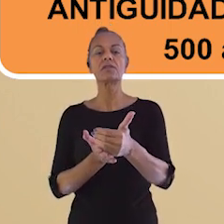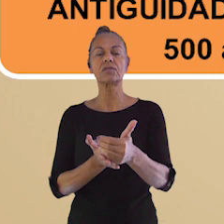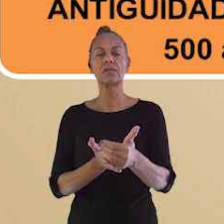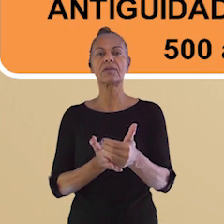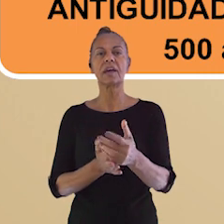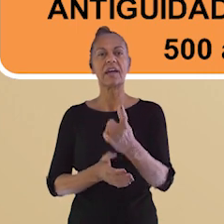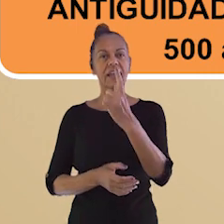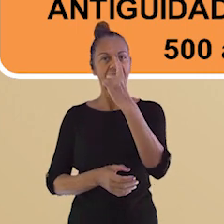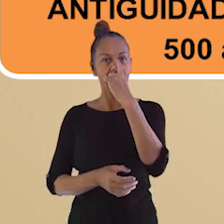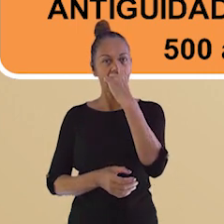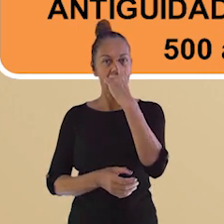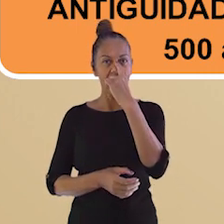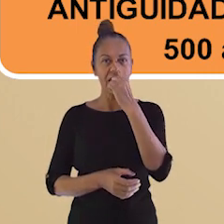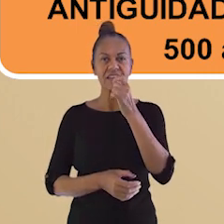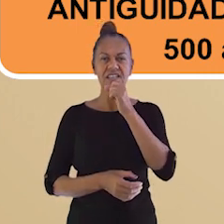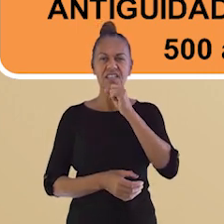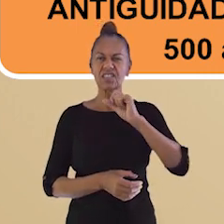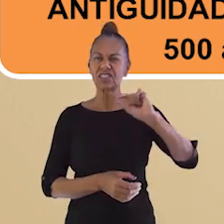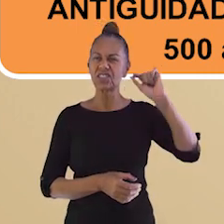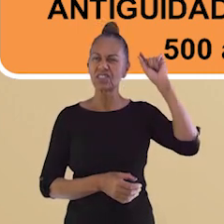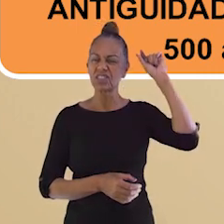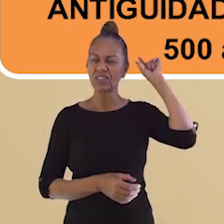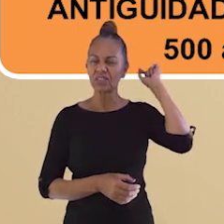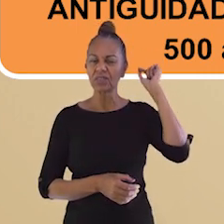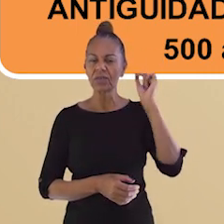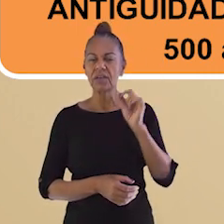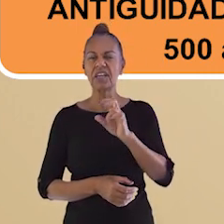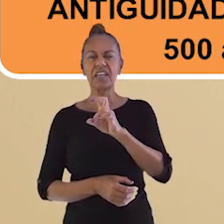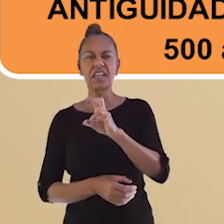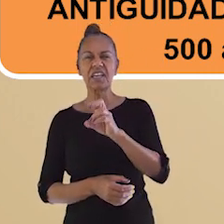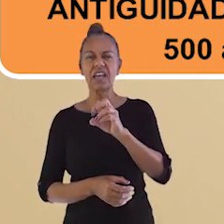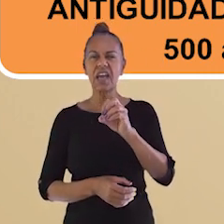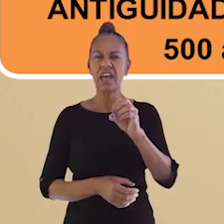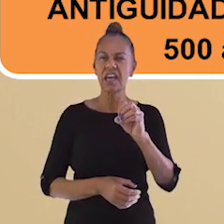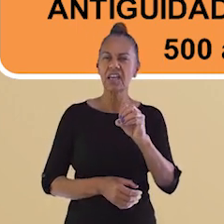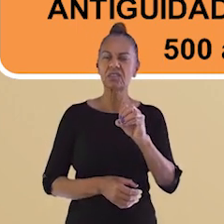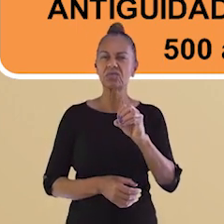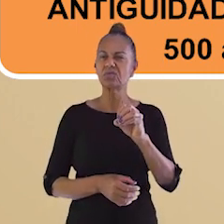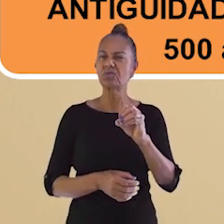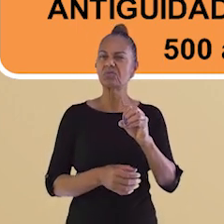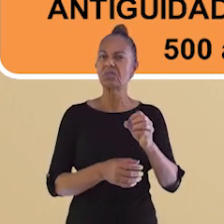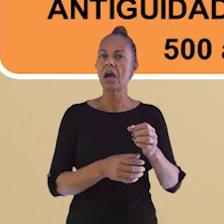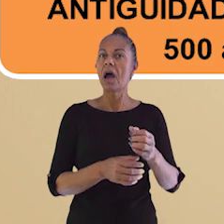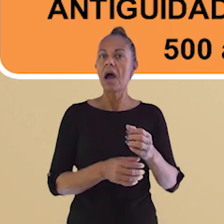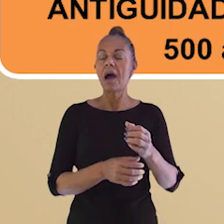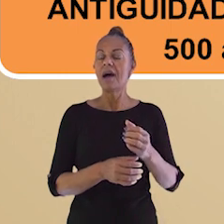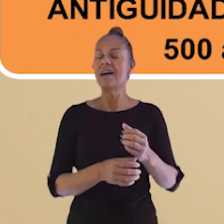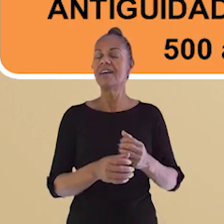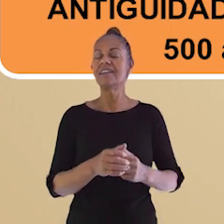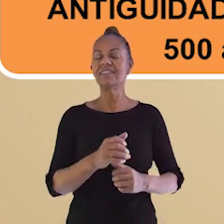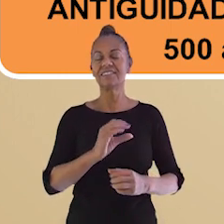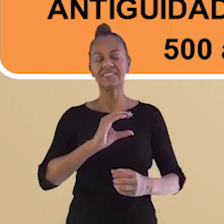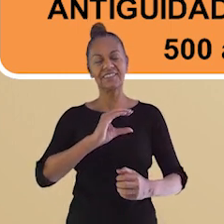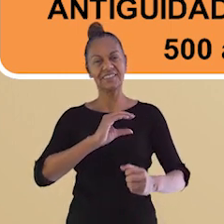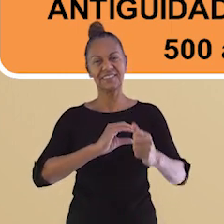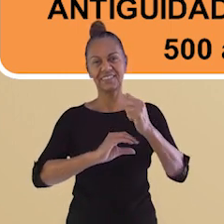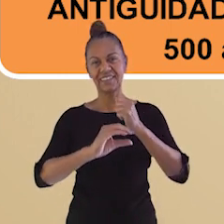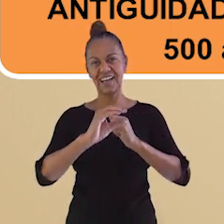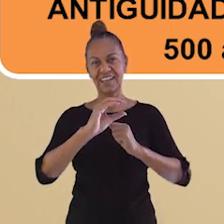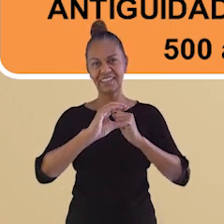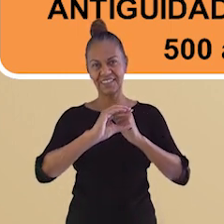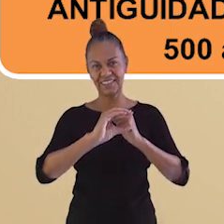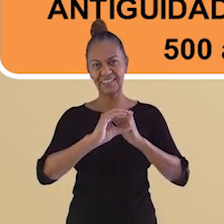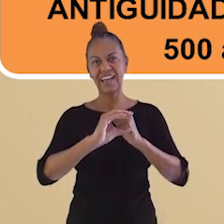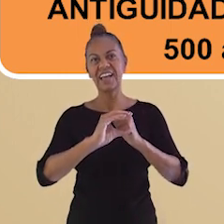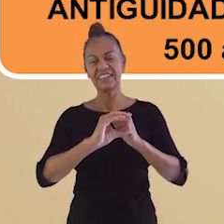Antiga, aproximadamente entre 500 e 338 anos antes de Cristo, quando houve um movimento muito